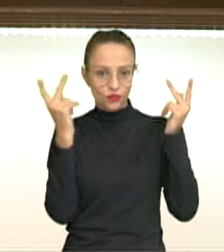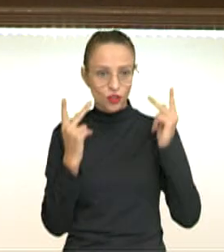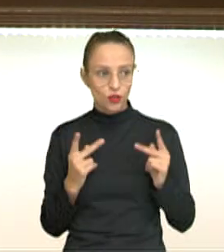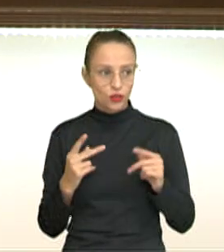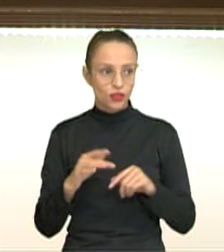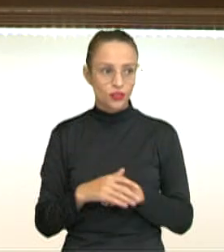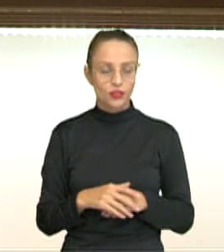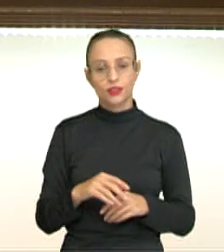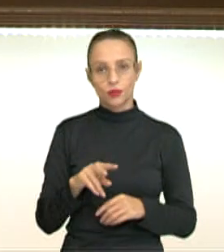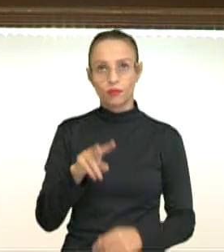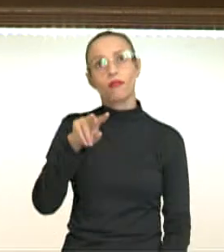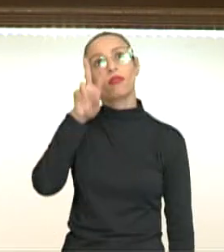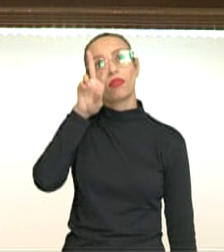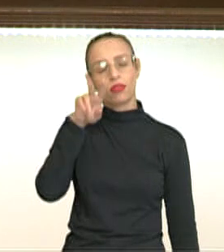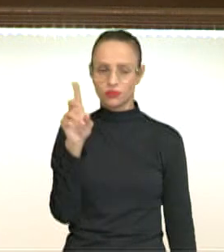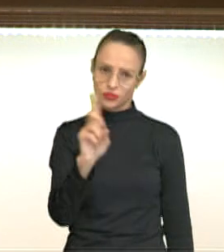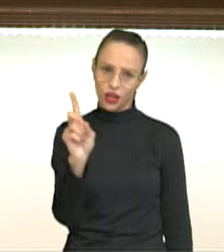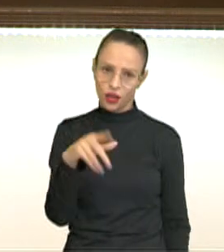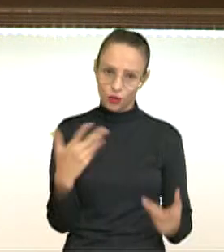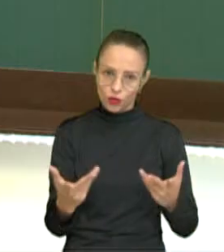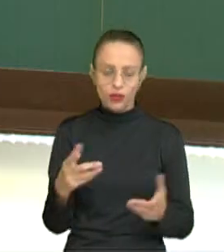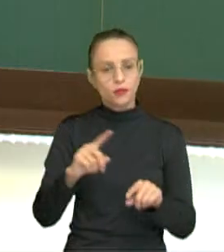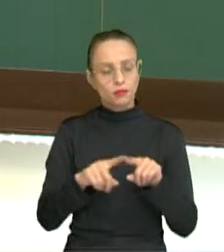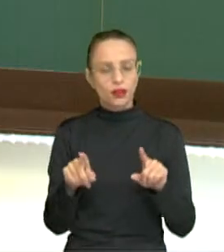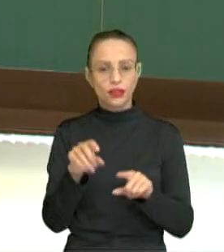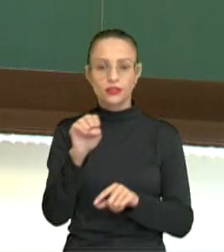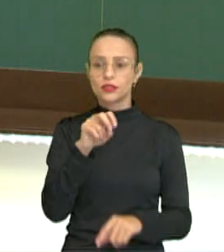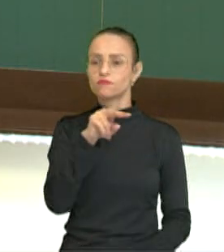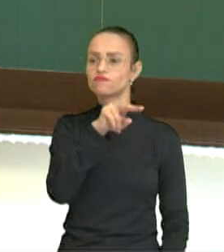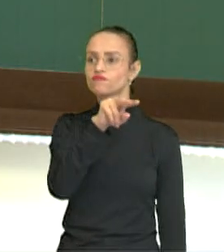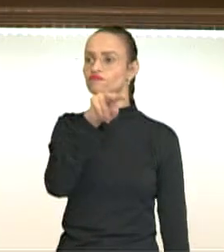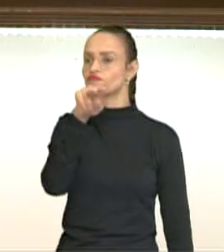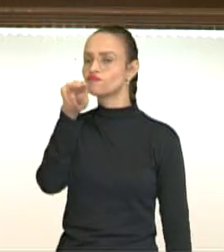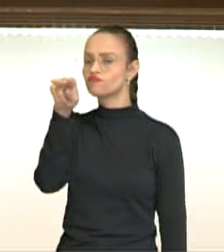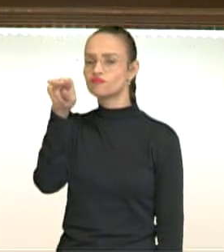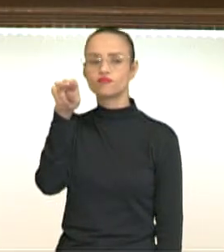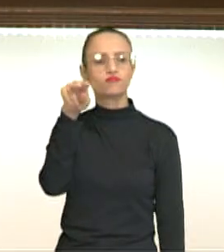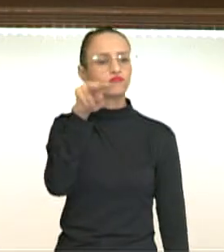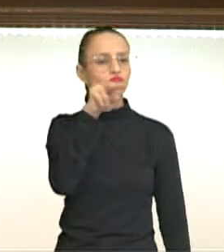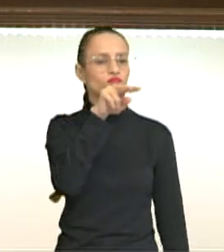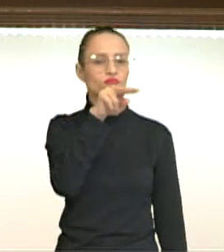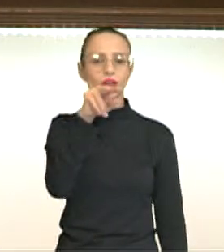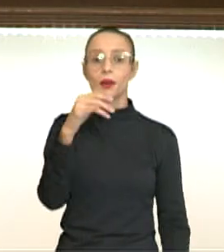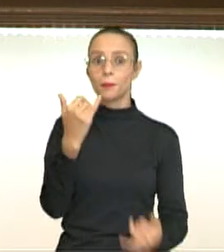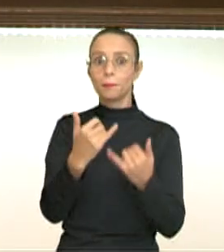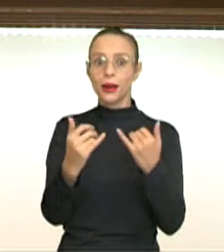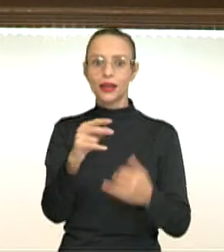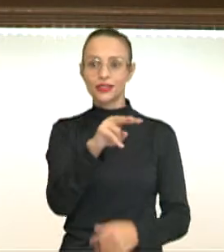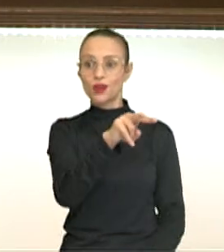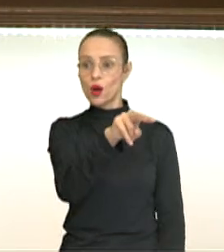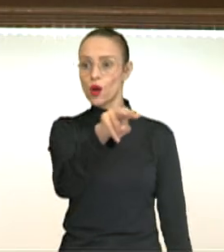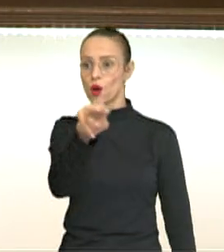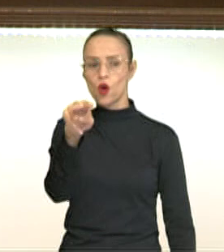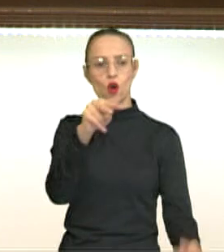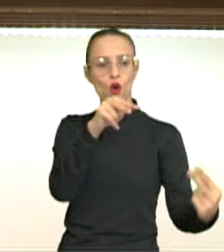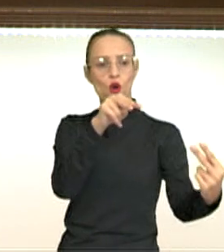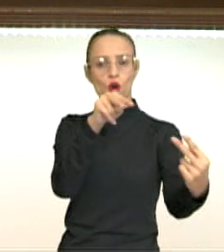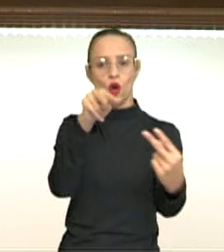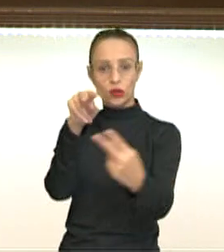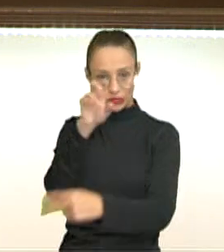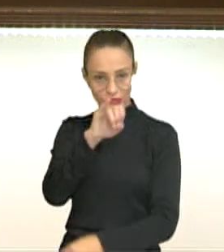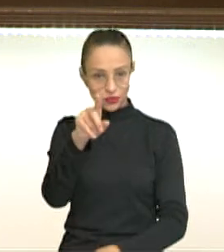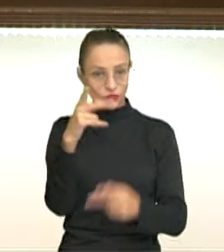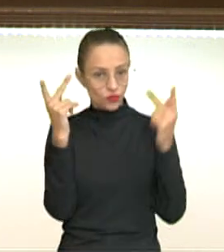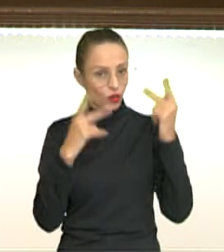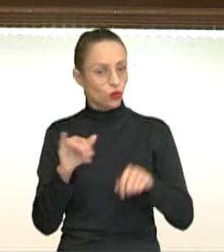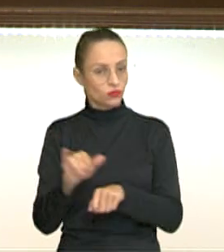que não é para olhar para o teto, né, gente? Mas se você olhar um pouquinho por cima, a impressão que dá é que você está olhando no olho de todo mundo. Se você estiver com vergonha,